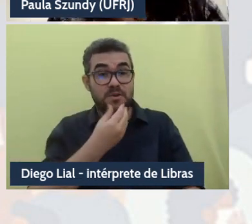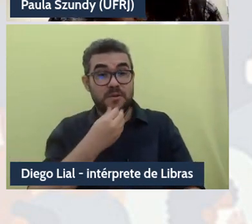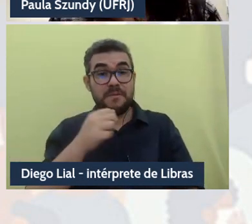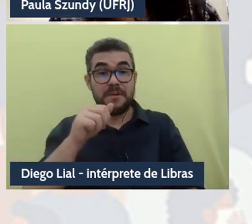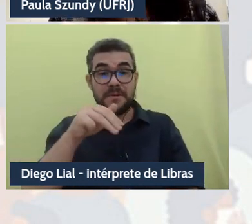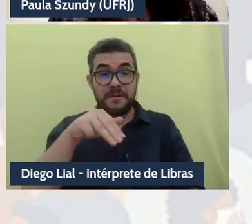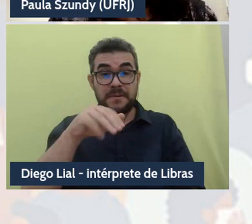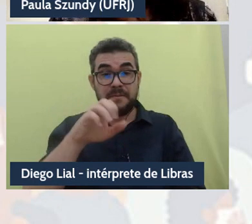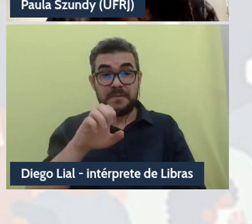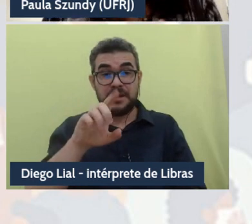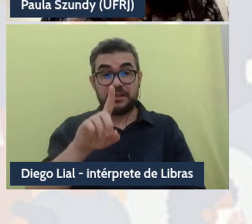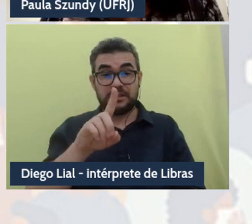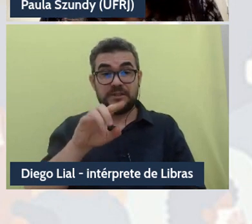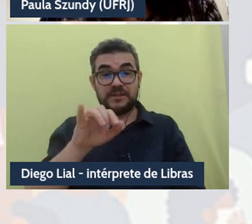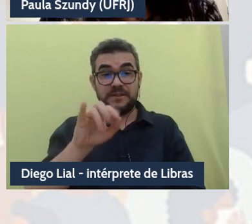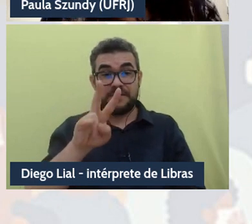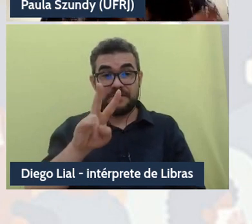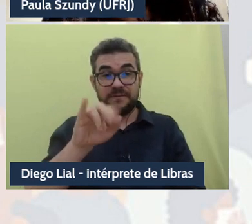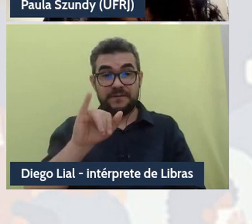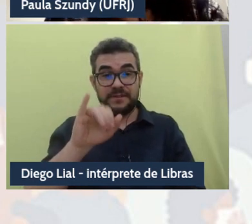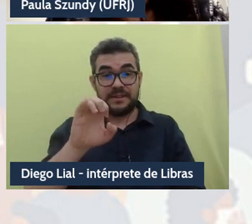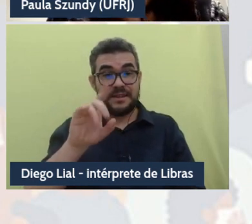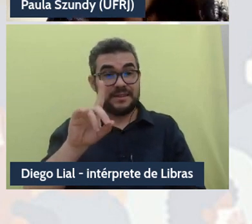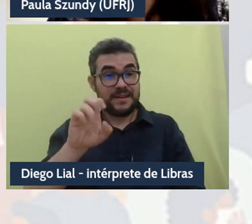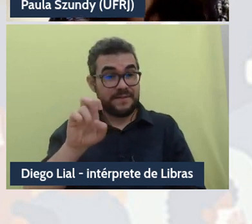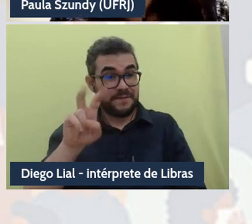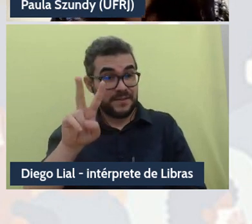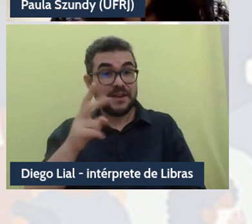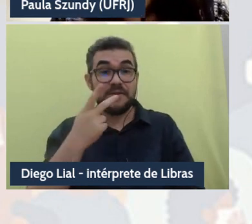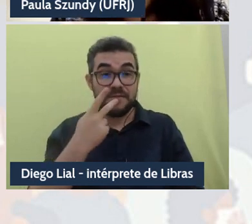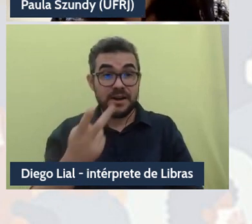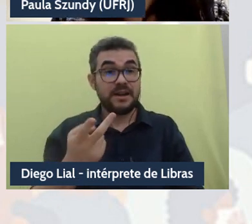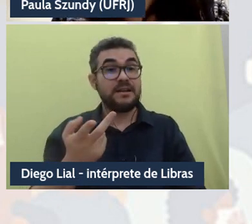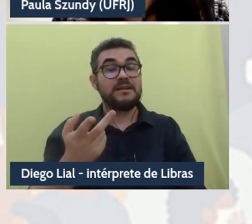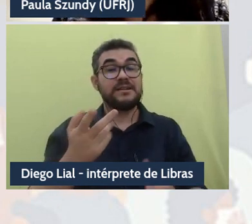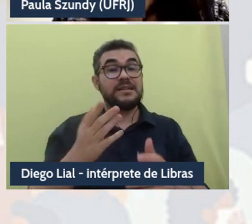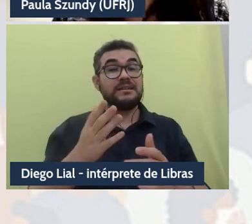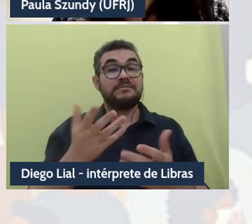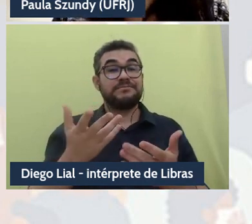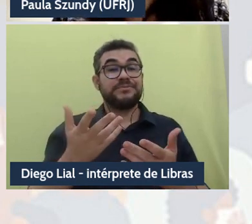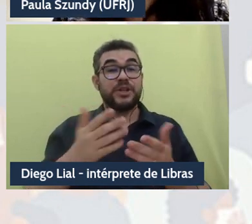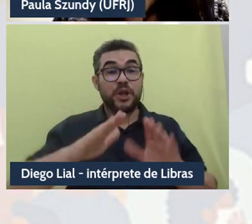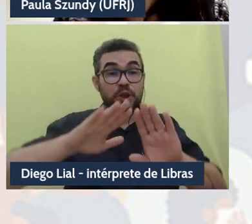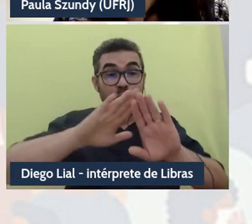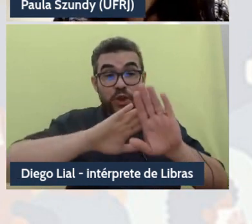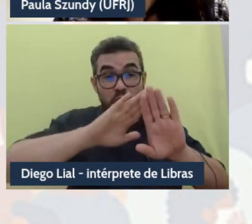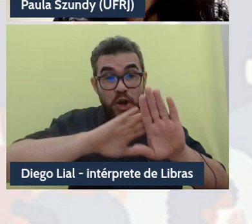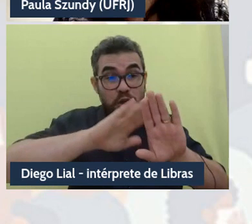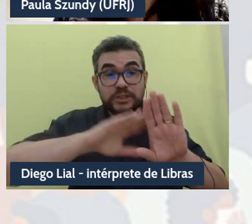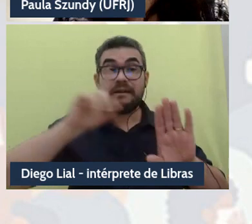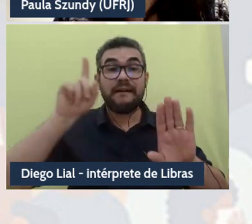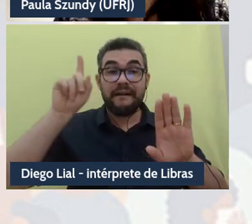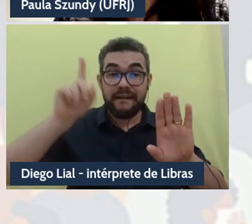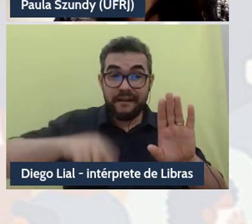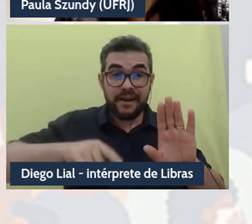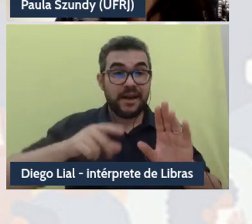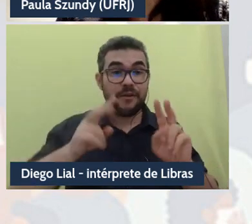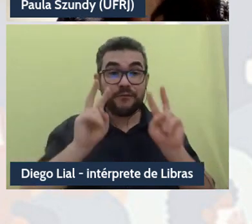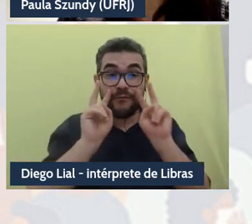performativas, ou seja, elas são interações com efeitos no mundo social, né? E,